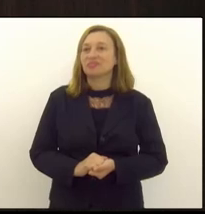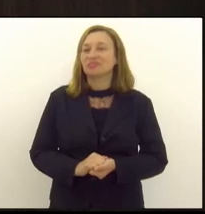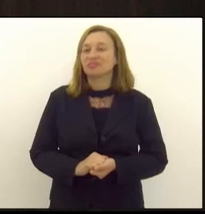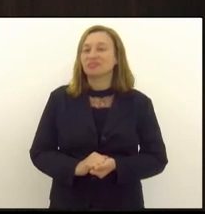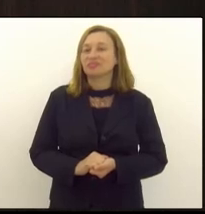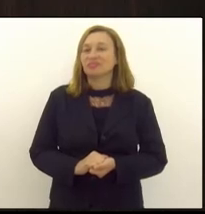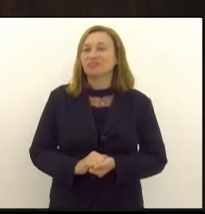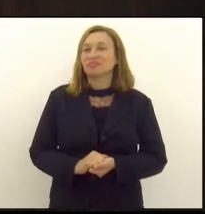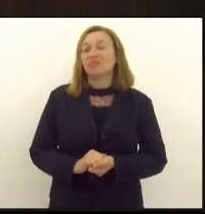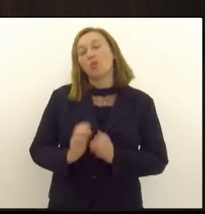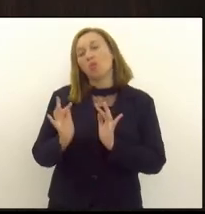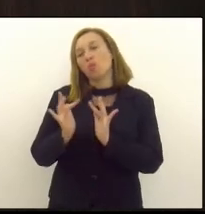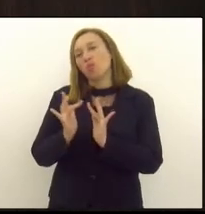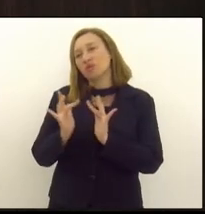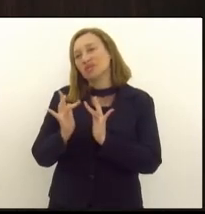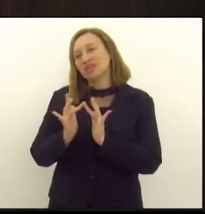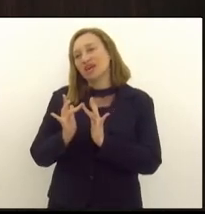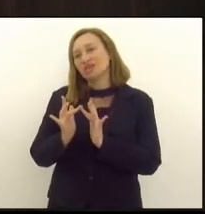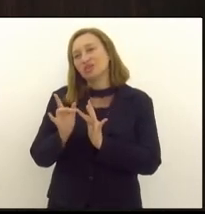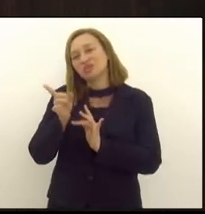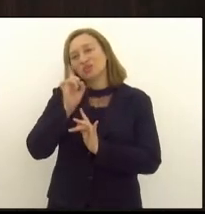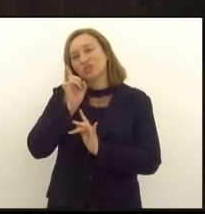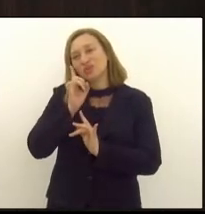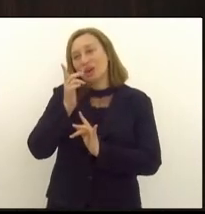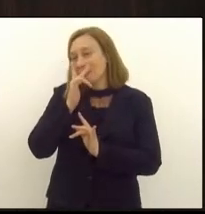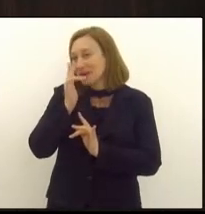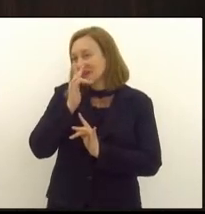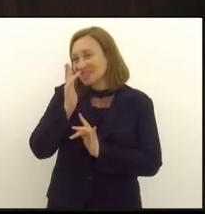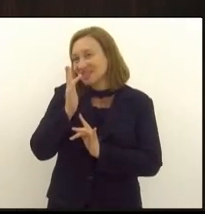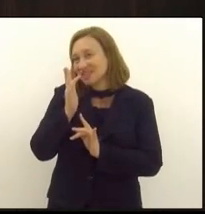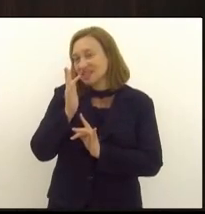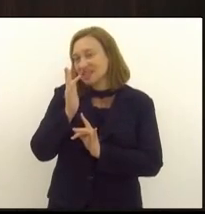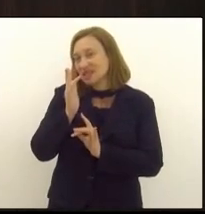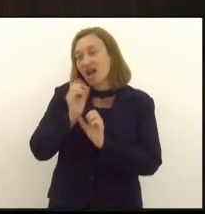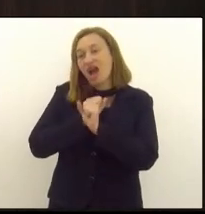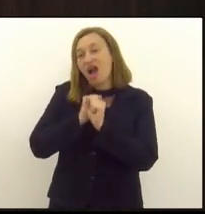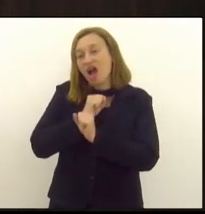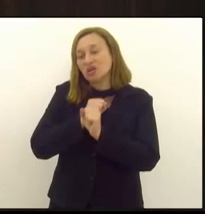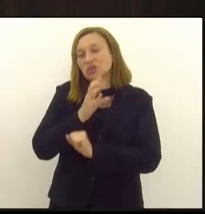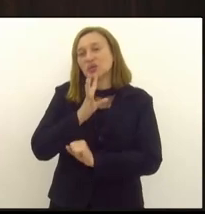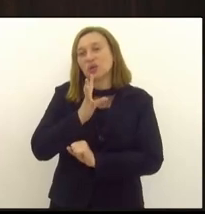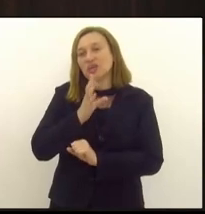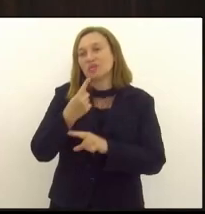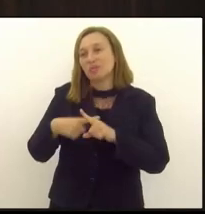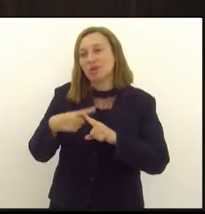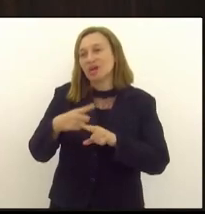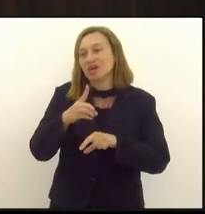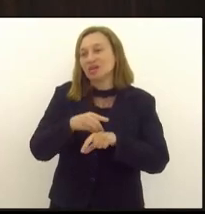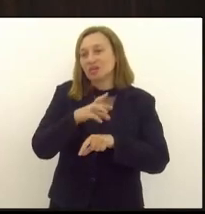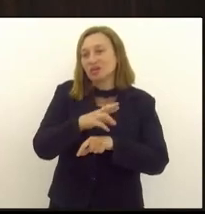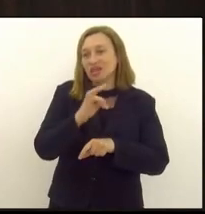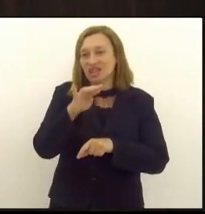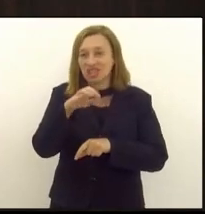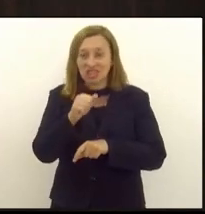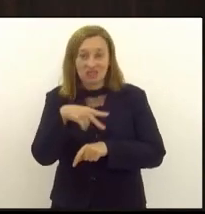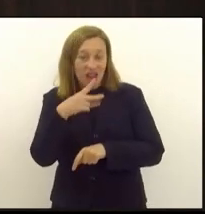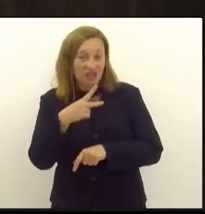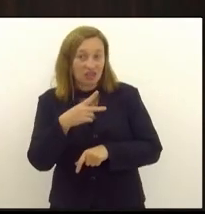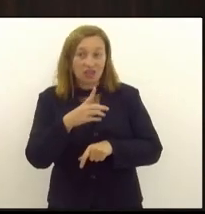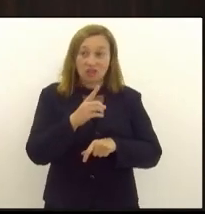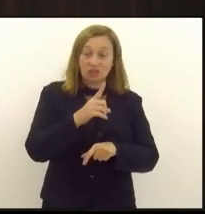eu sem ter um contato diário com a senhora, parecia que eu já conhecia a senhora há vários anos, porque a doutora Cristina, olha, doutora Sirlene é